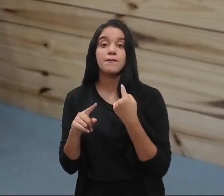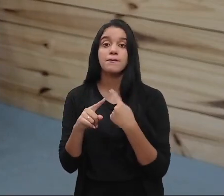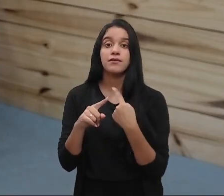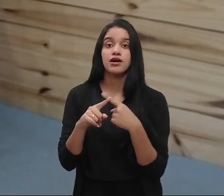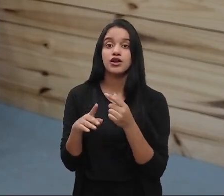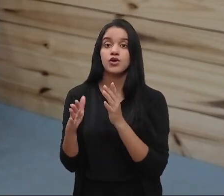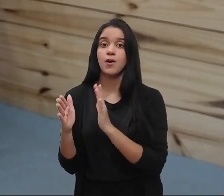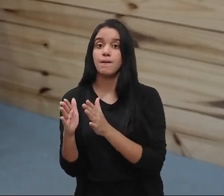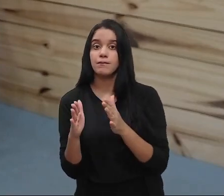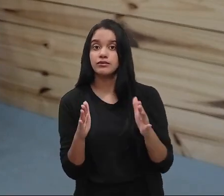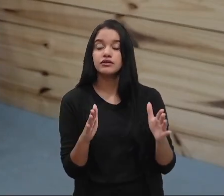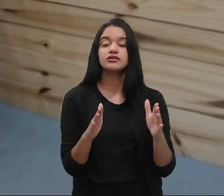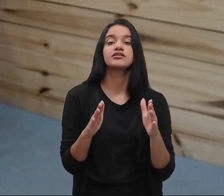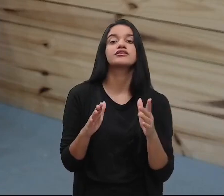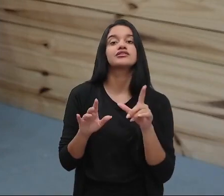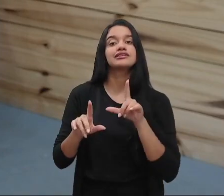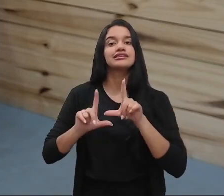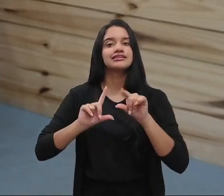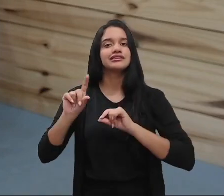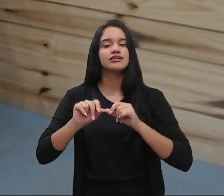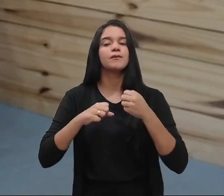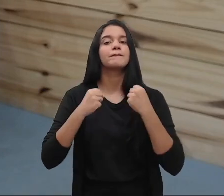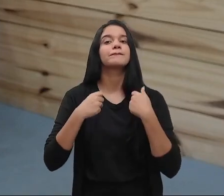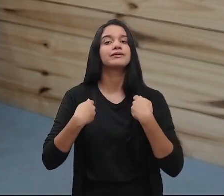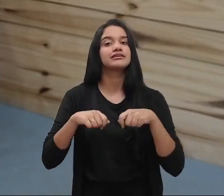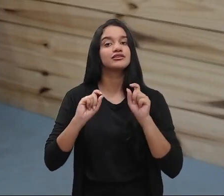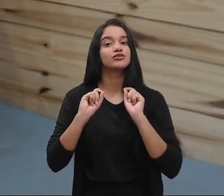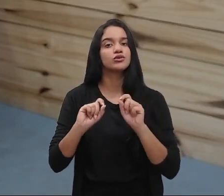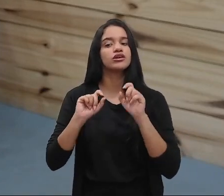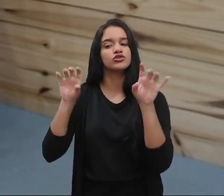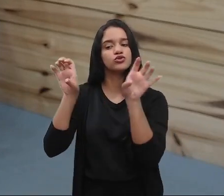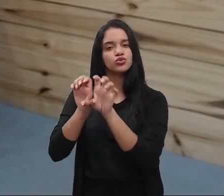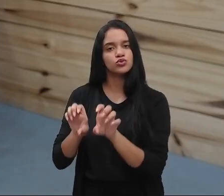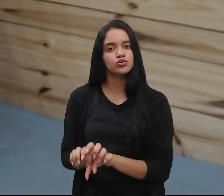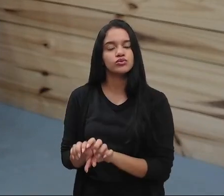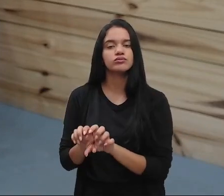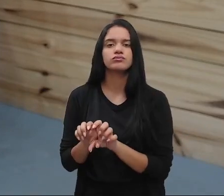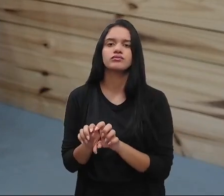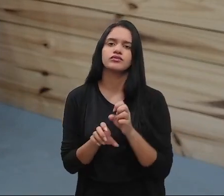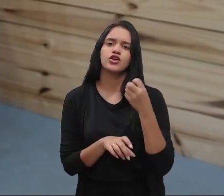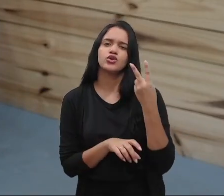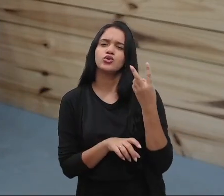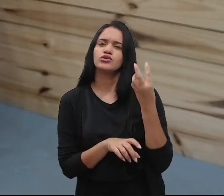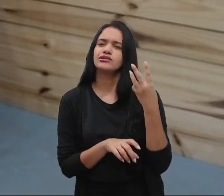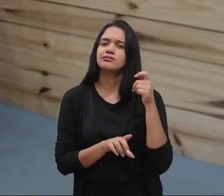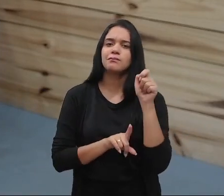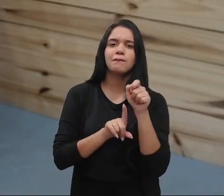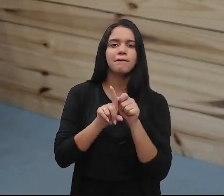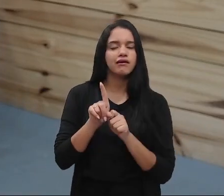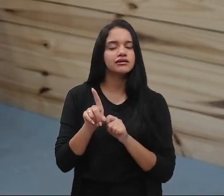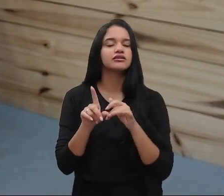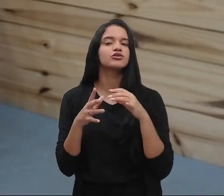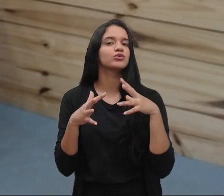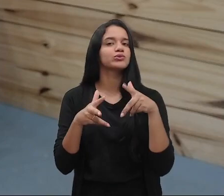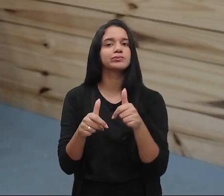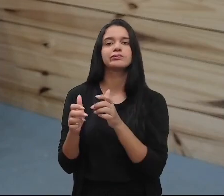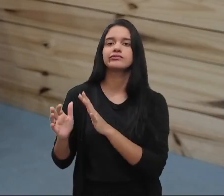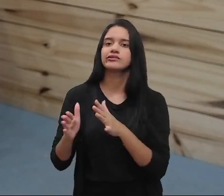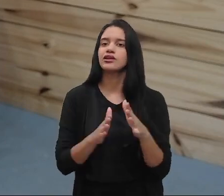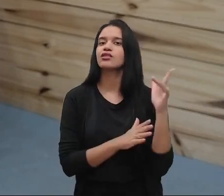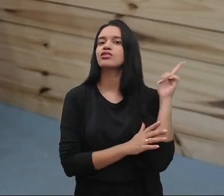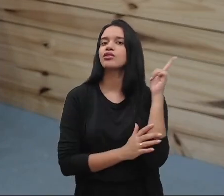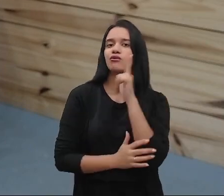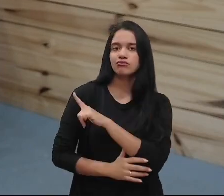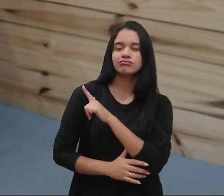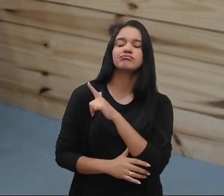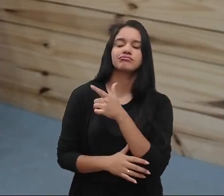precisa ser muito bem estruturado. Porque não adianta você selecionar um candidato para que daqui a 2, 3 meses você tenha que fazer todo o processo novamente. E essa dificuldade